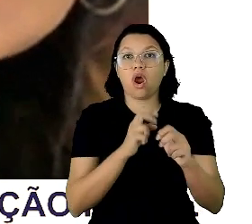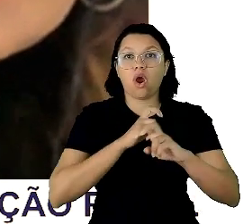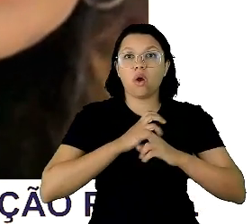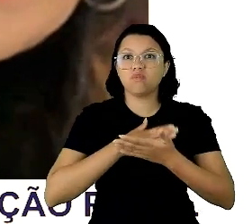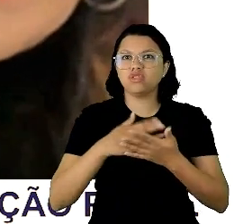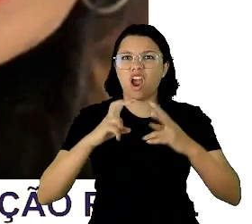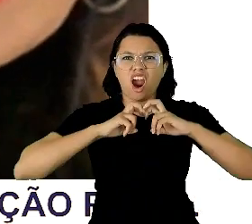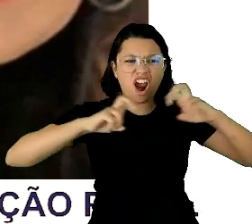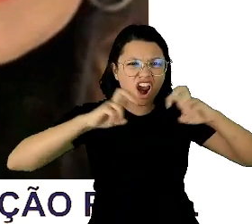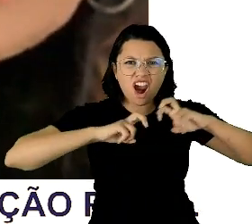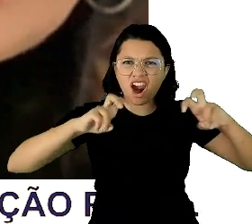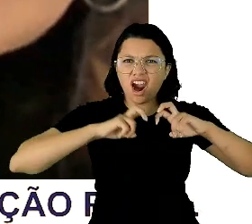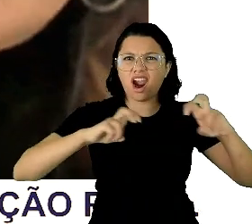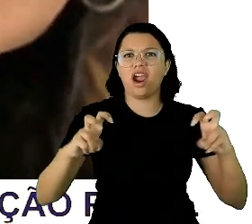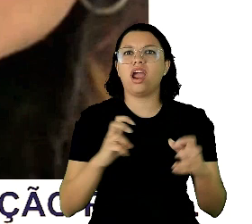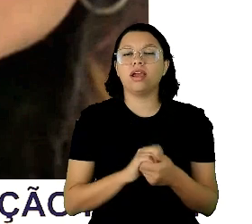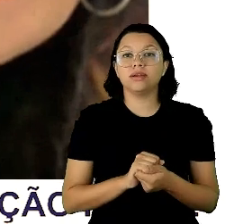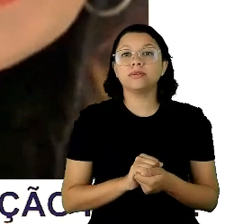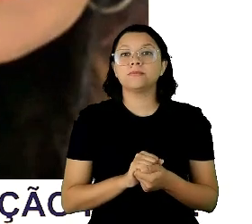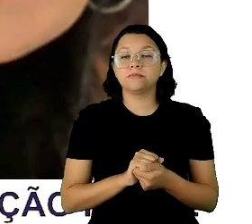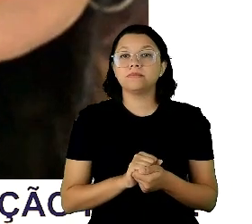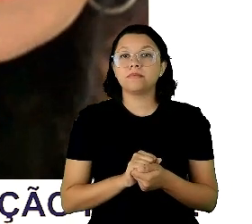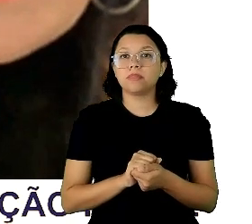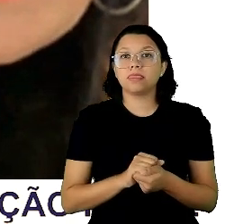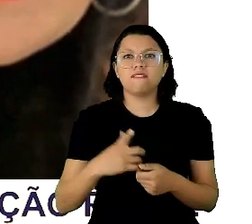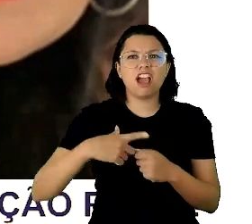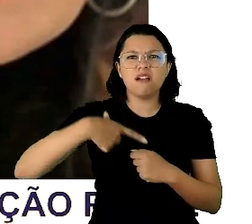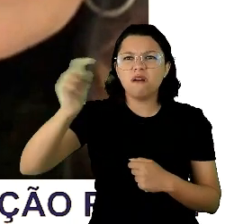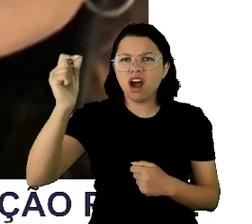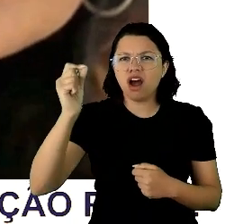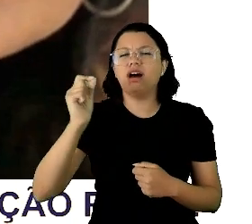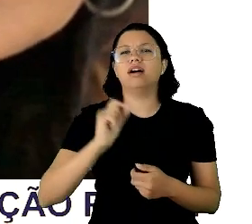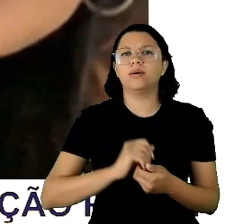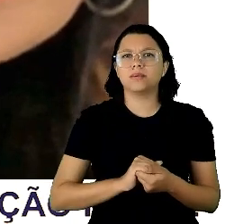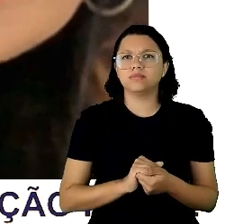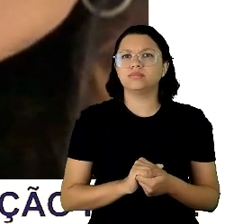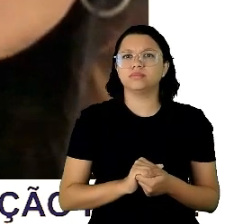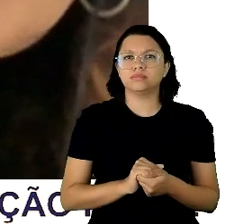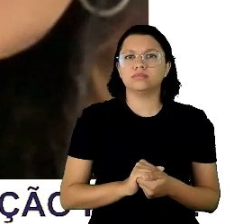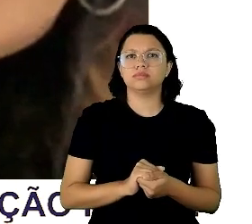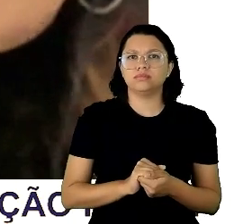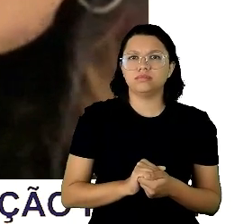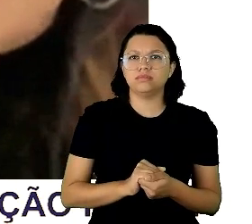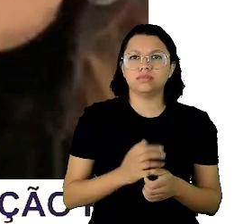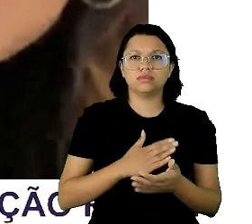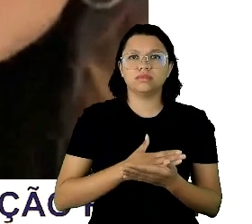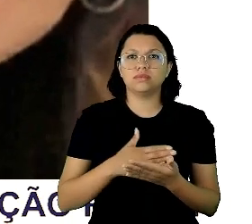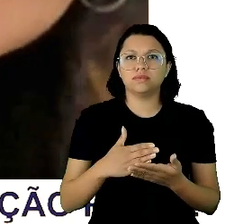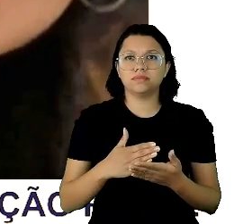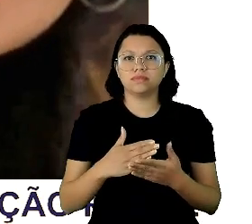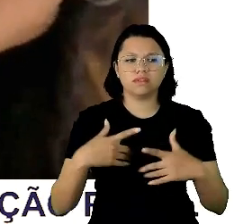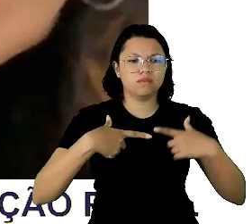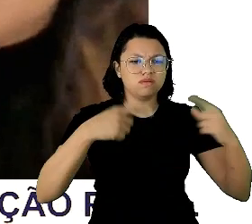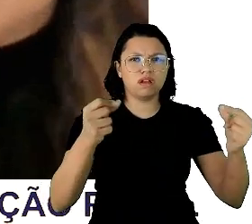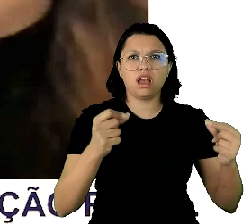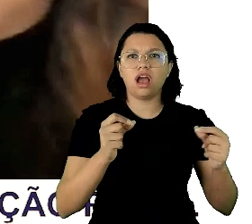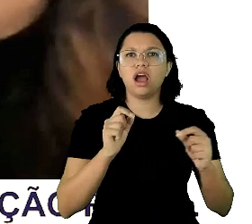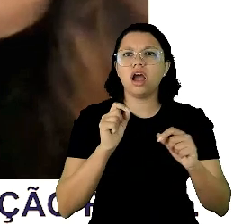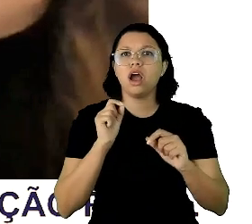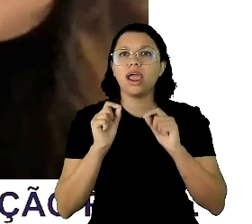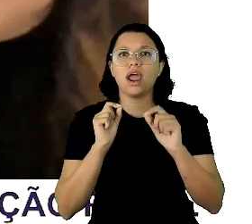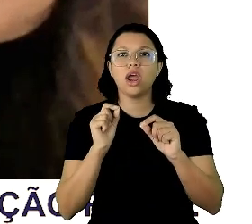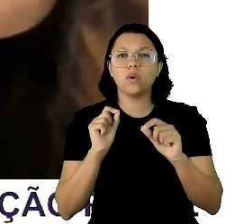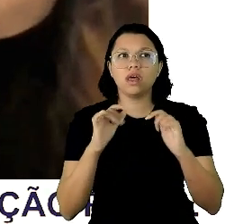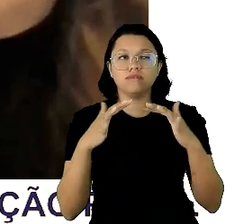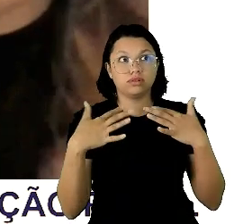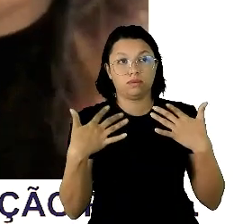ele. Ela gritava com ele. Ela falou, sai daqui. Começou a expulsar. E o que deixou ela mais chocada